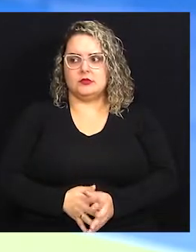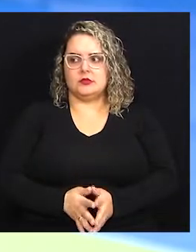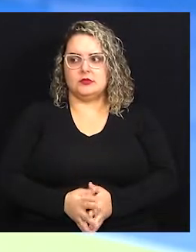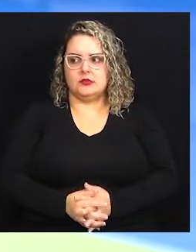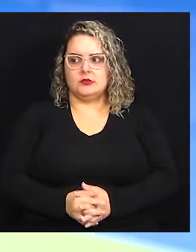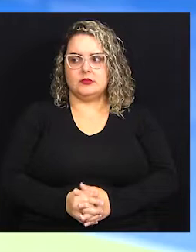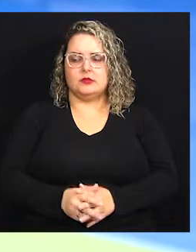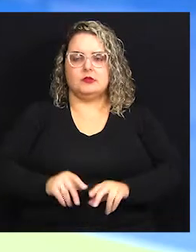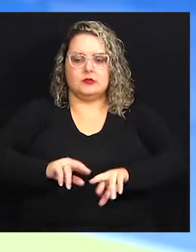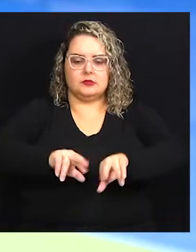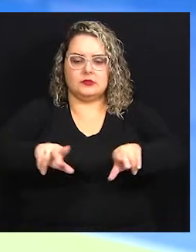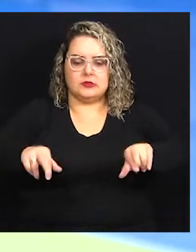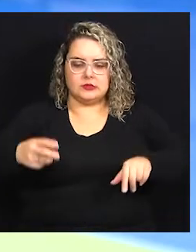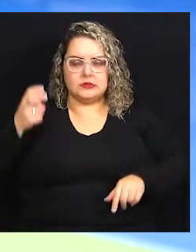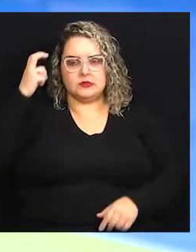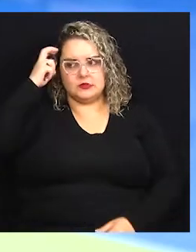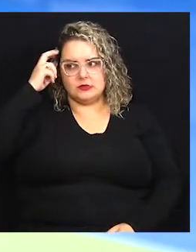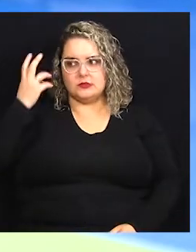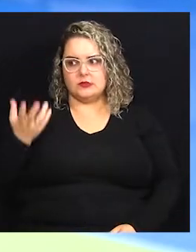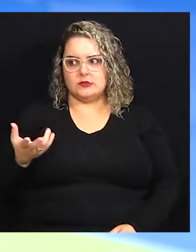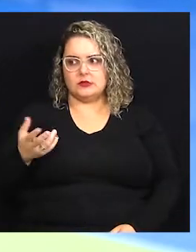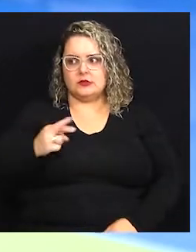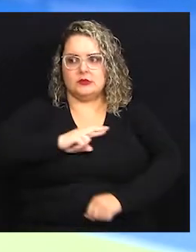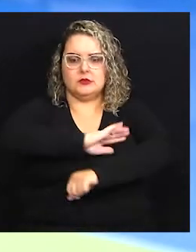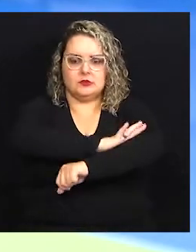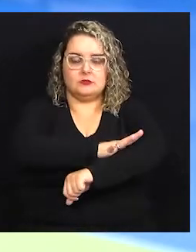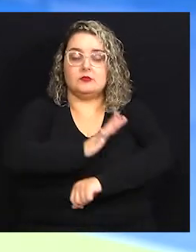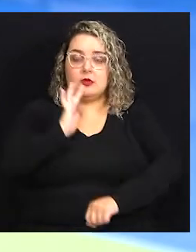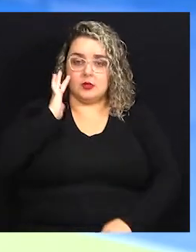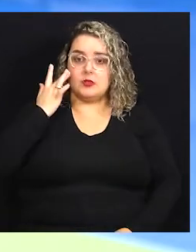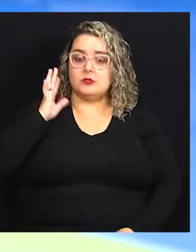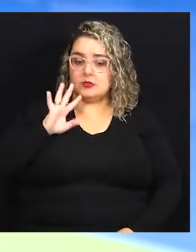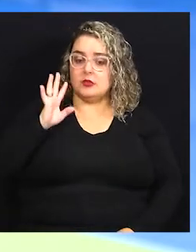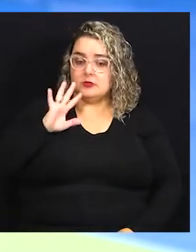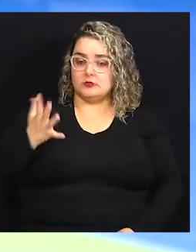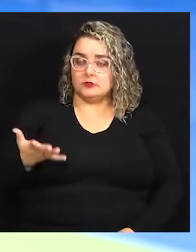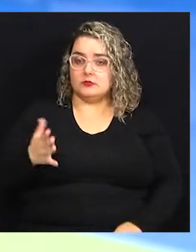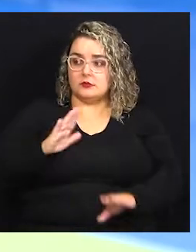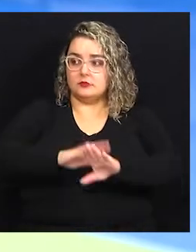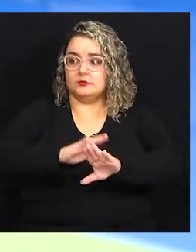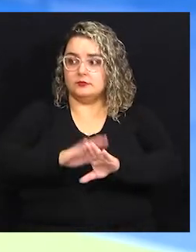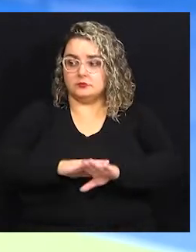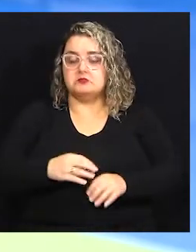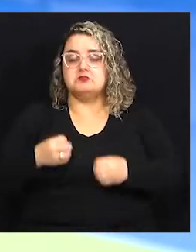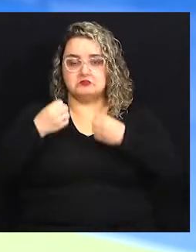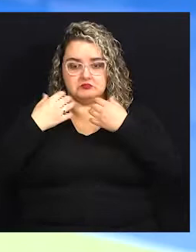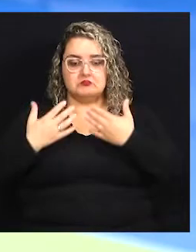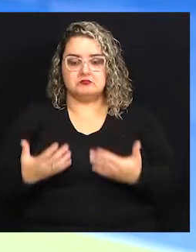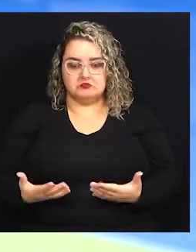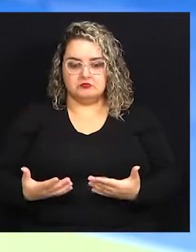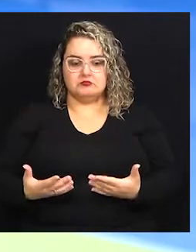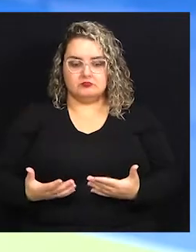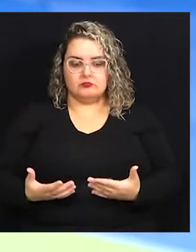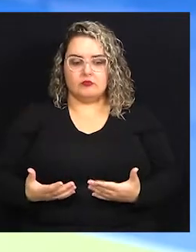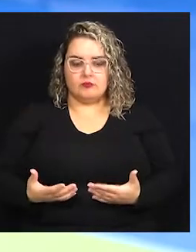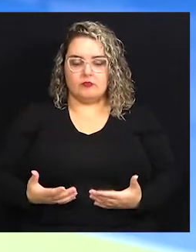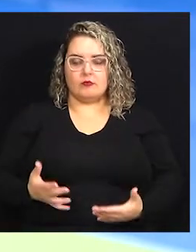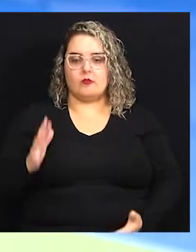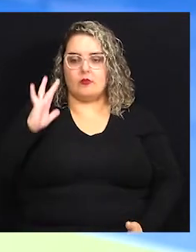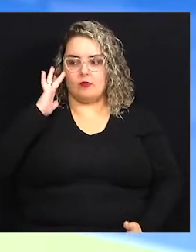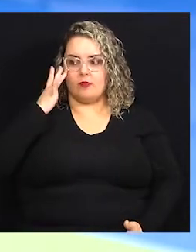diversidade cultural, né? Em relação ao racismo. Eu acho que é uma coisa muito bacana, atitude muito boa, tá? Eu acho que tem que